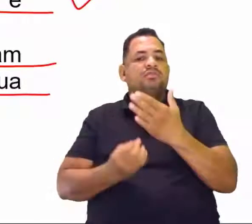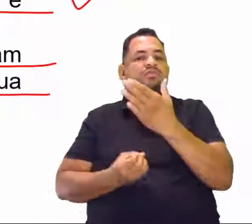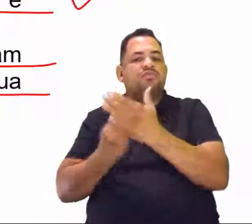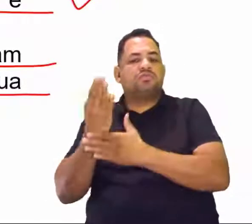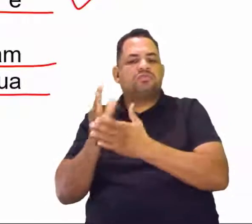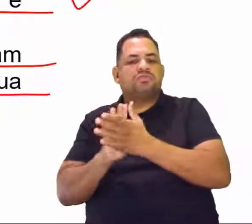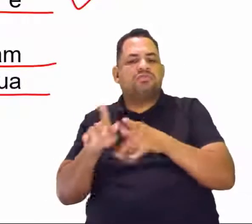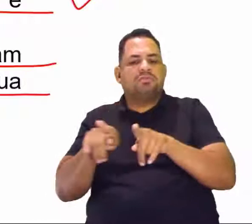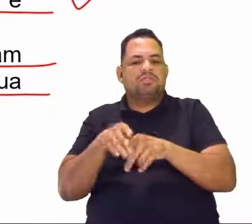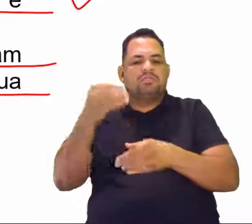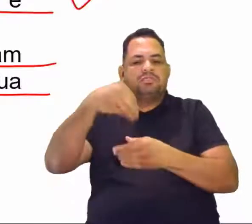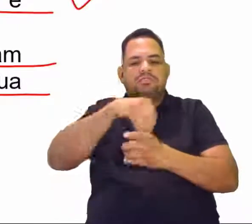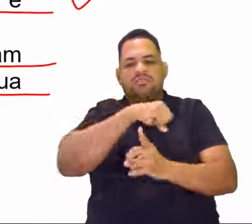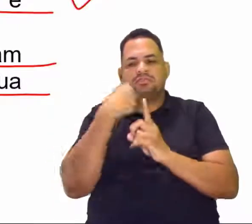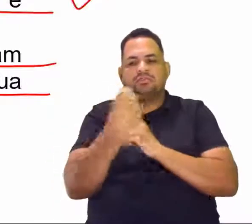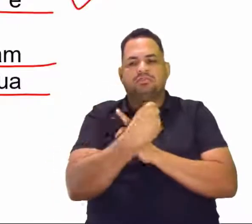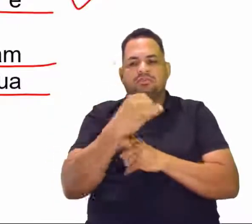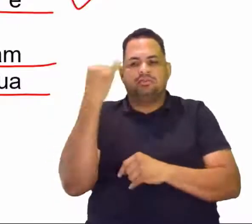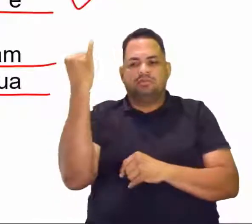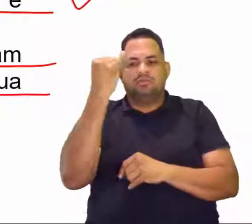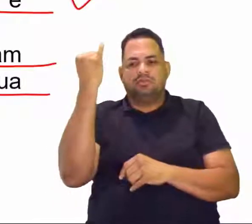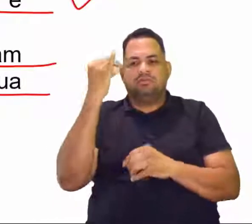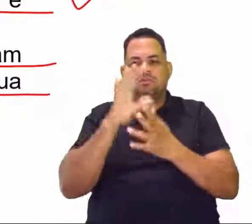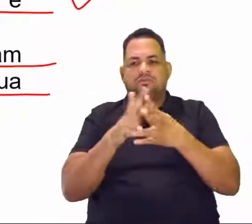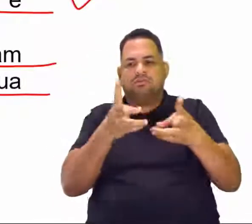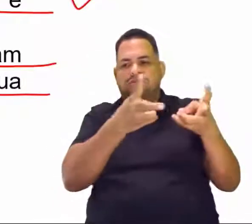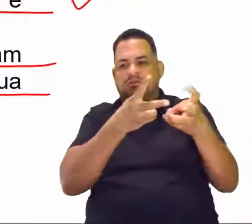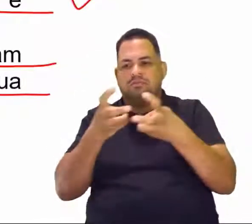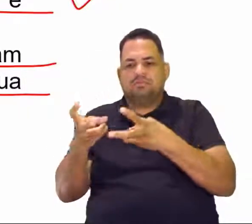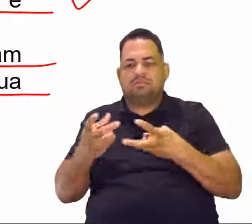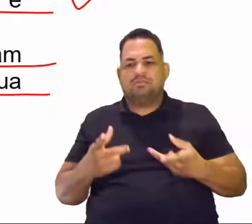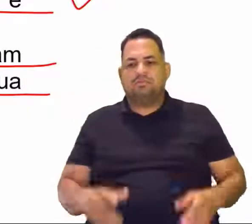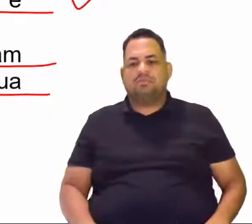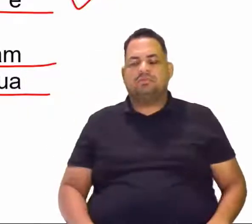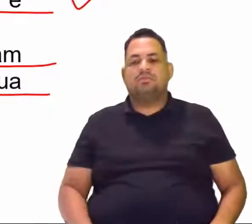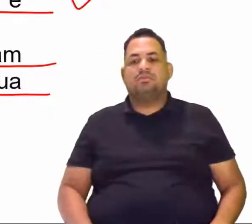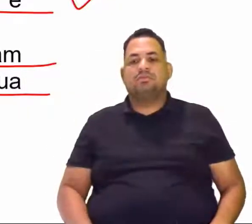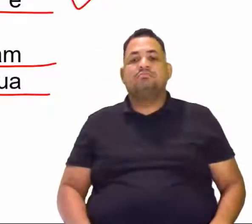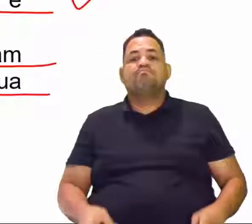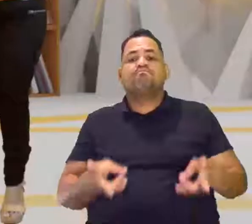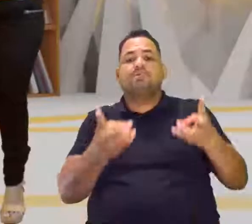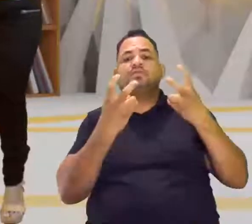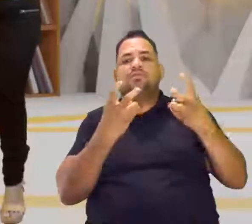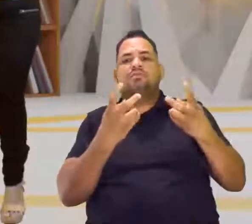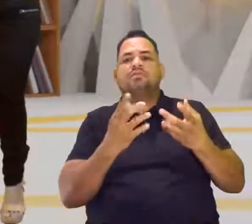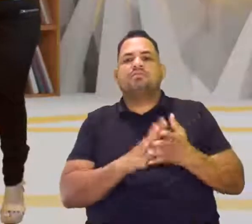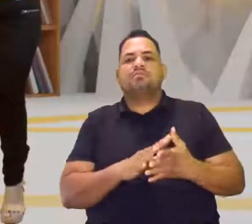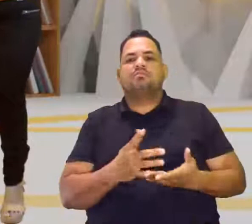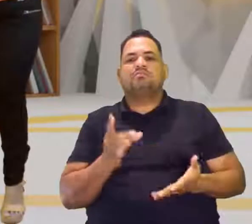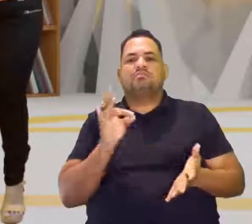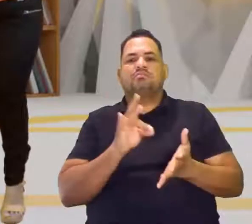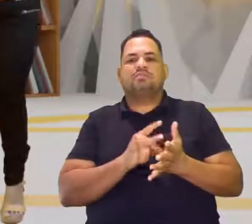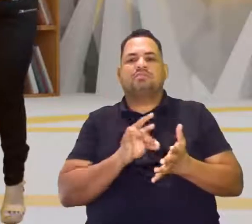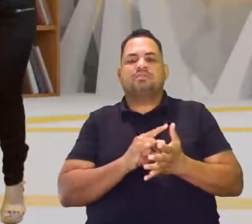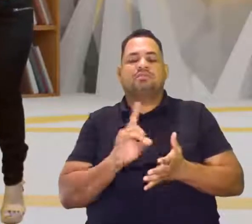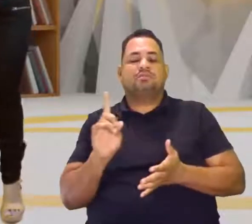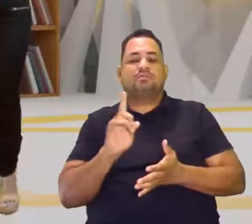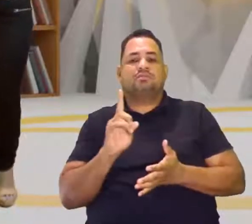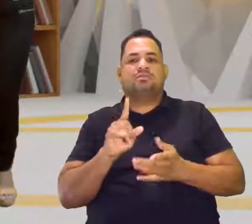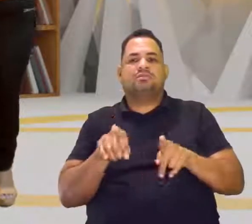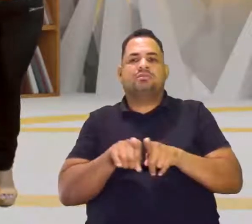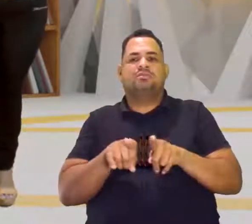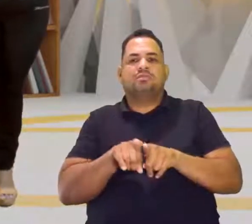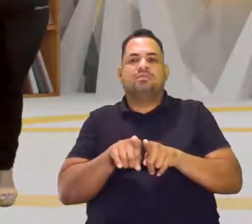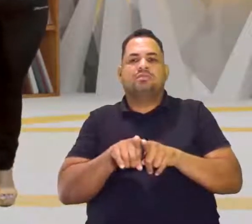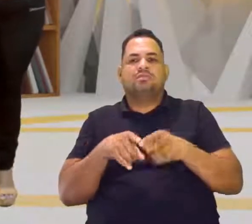criadas socialmente é importante que vocês percebam isso as verdades que não são verdades